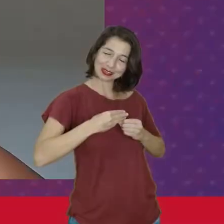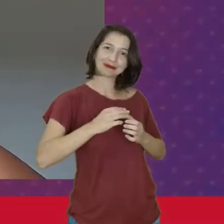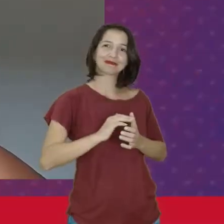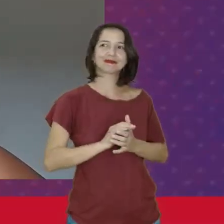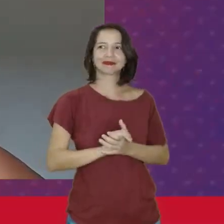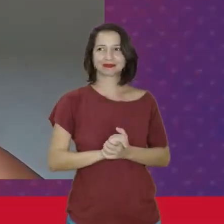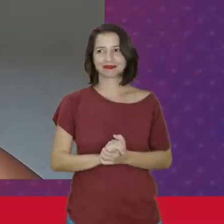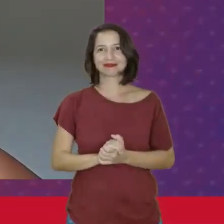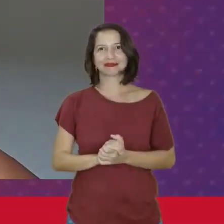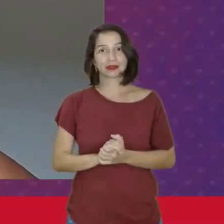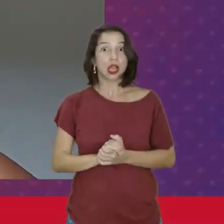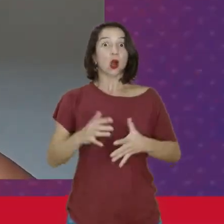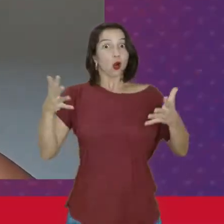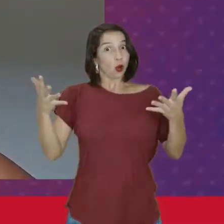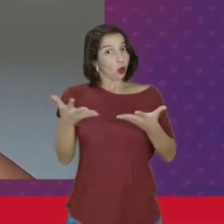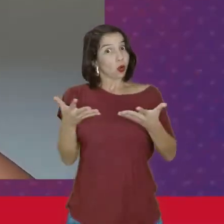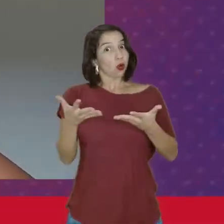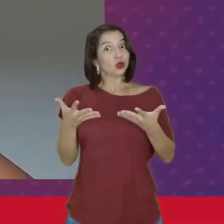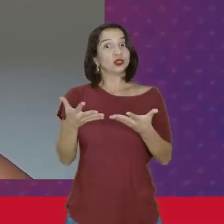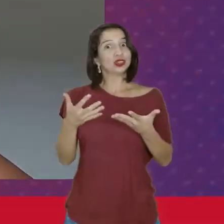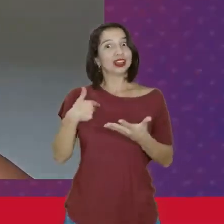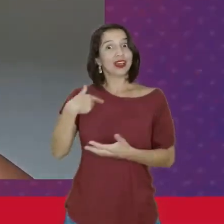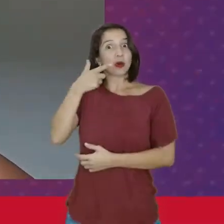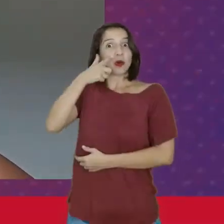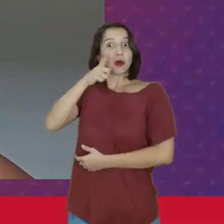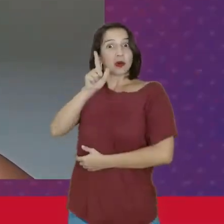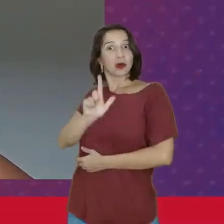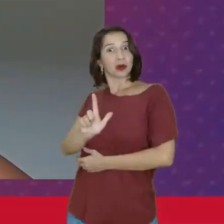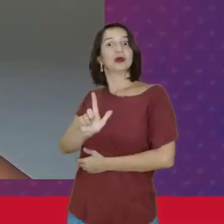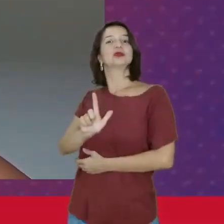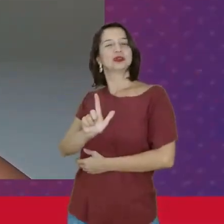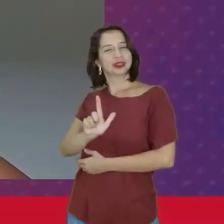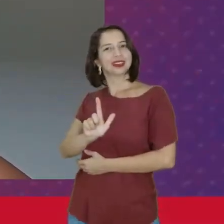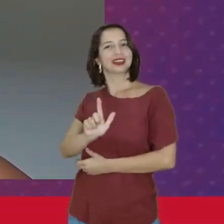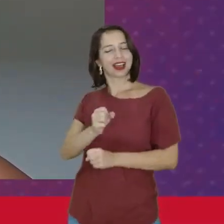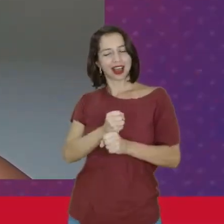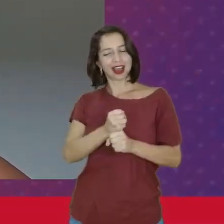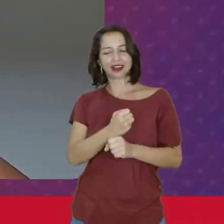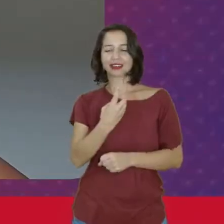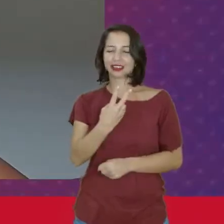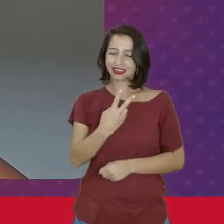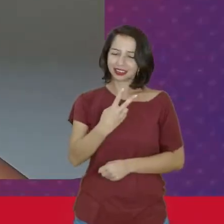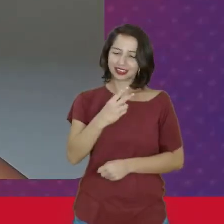Hoje eu consegui, né? 2021,